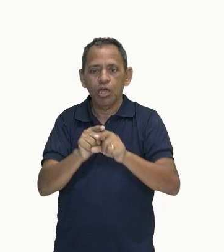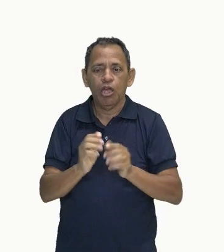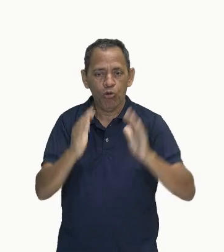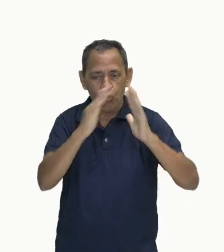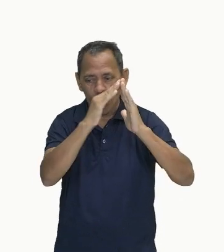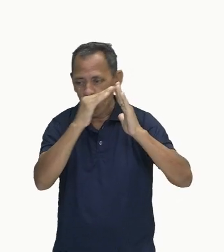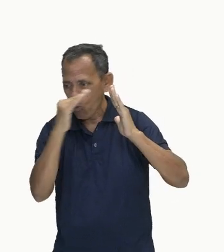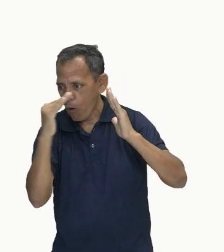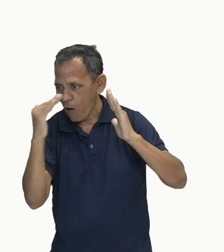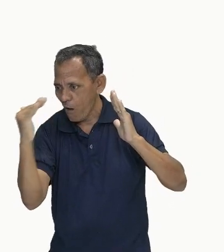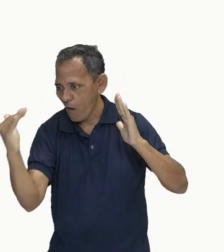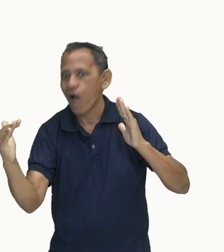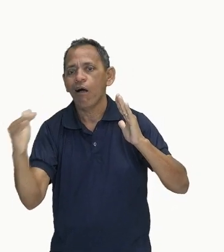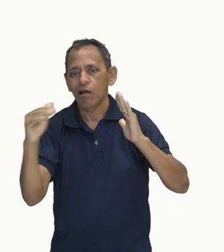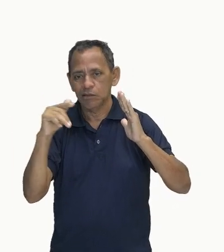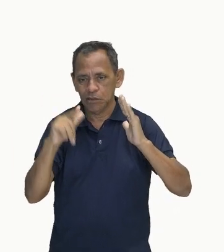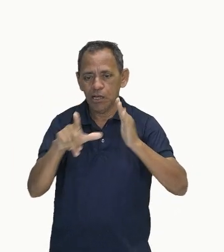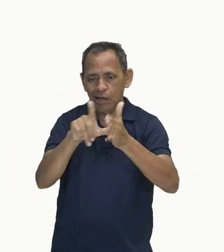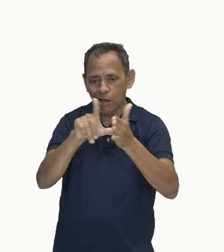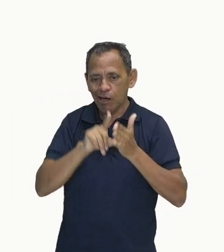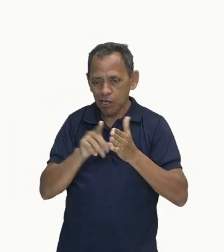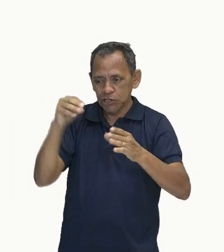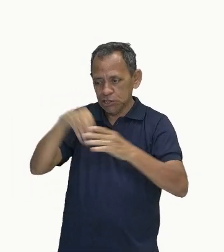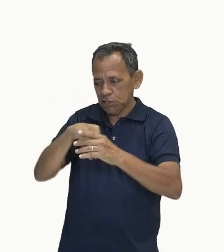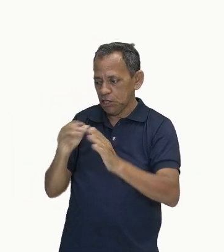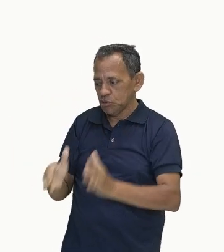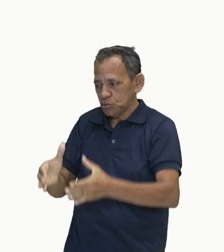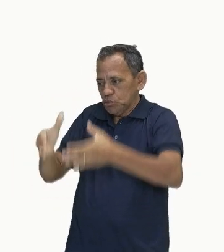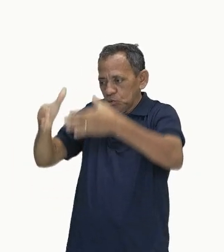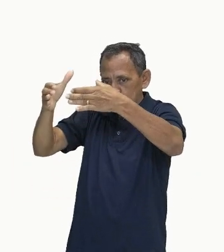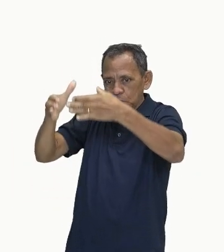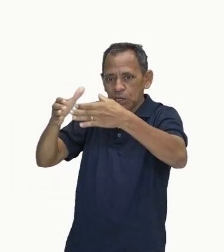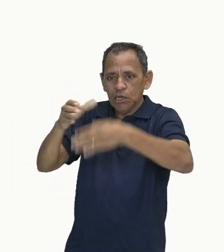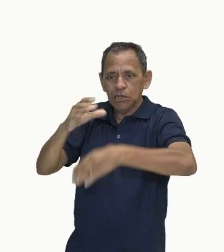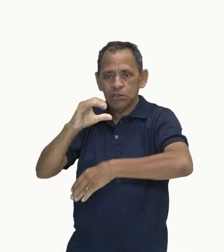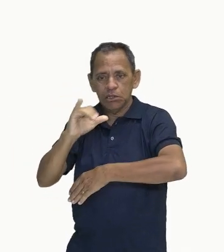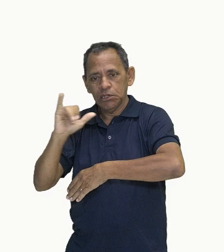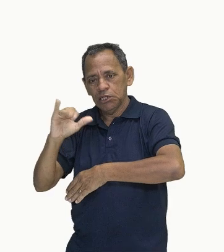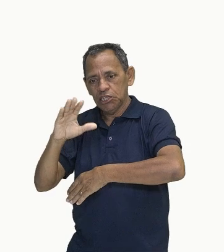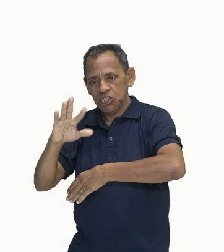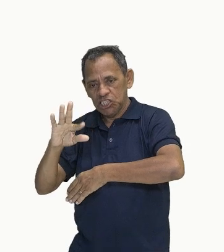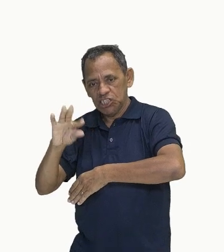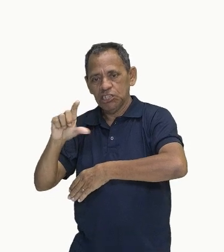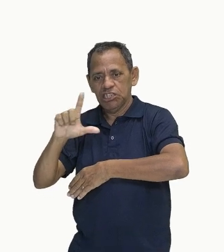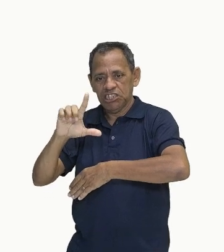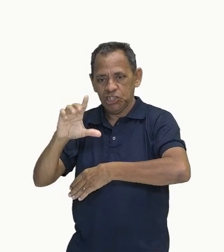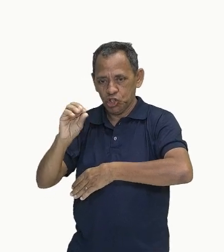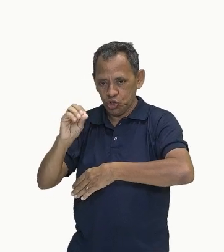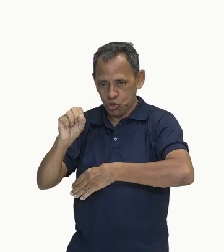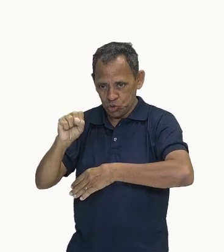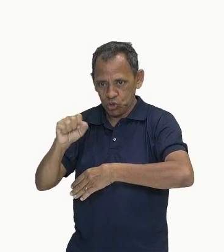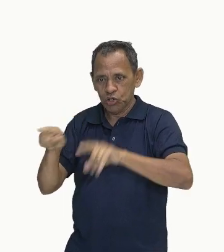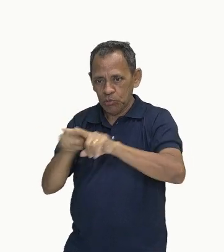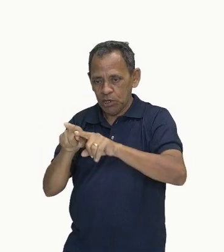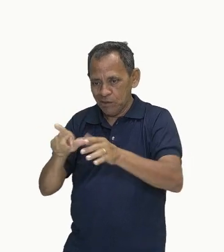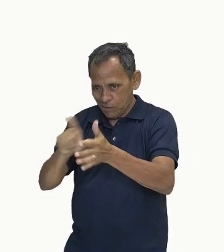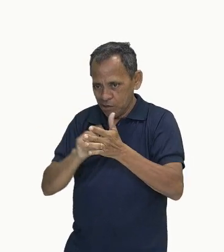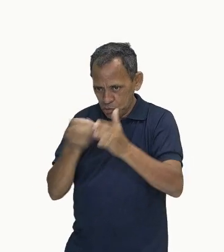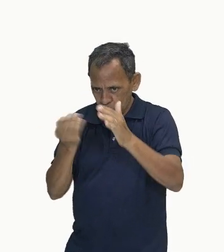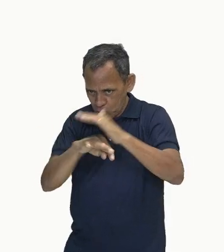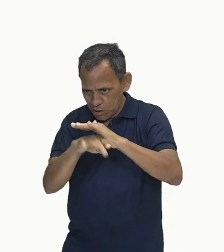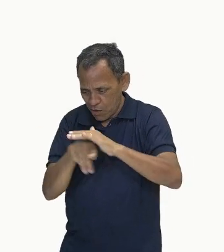que antes estavam ali dentro dos silos, né? Para essa estocagem desses produtos, e também o desenvolvimento